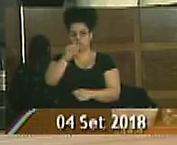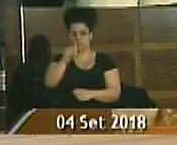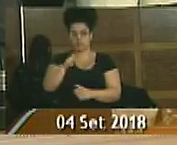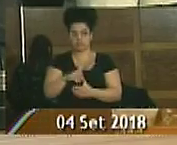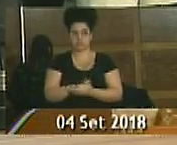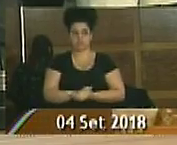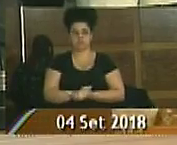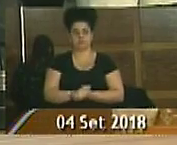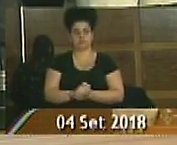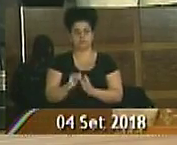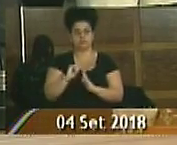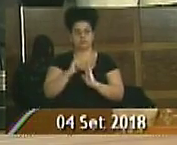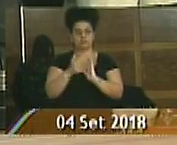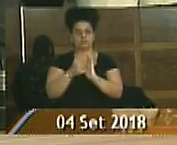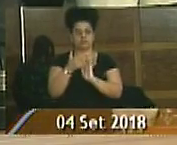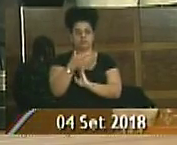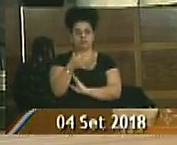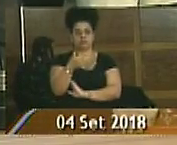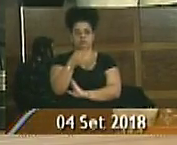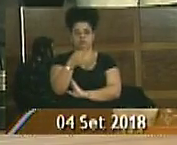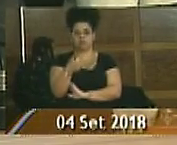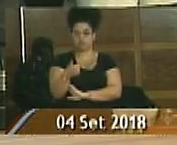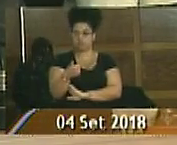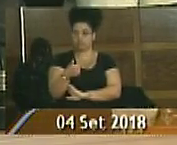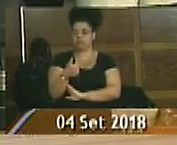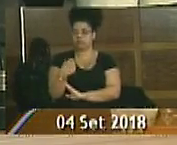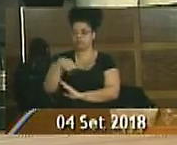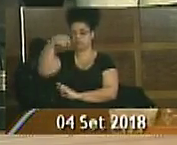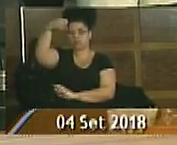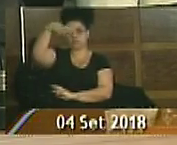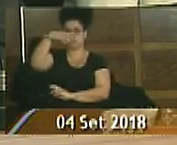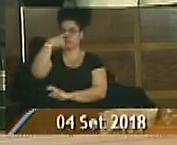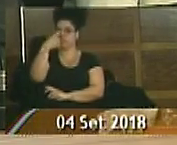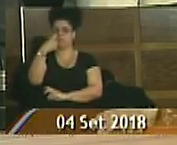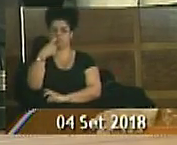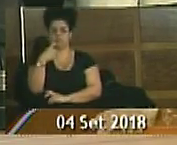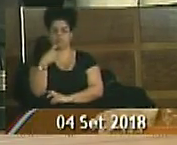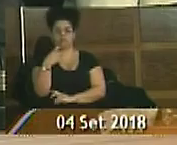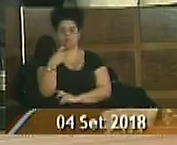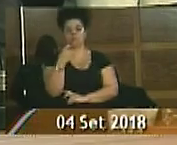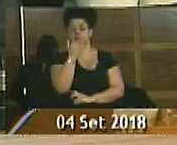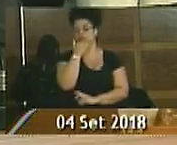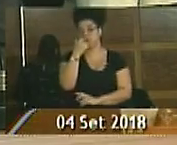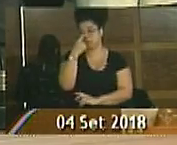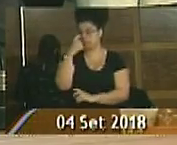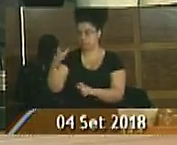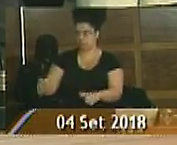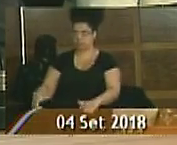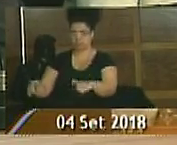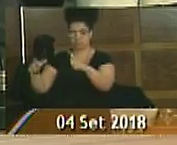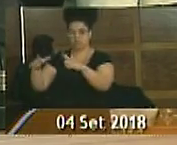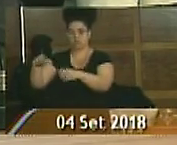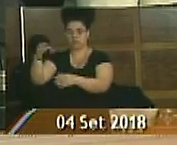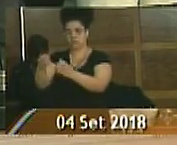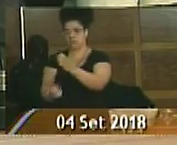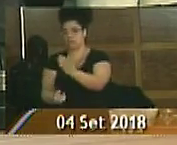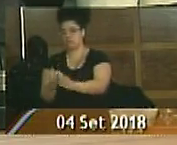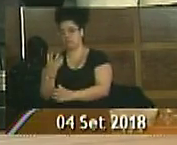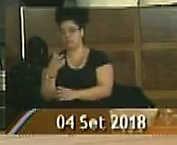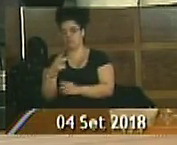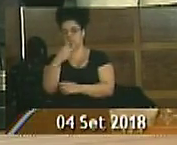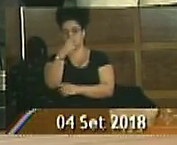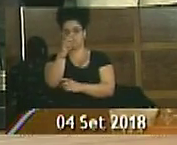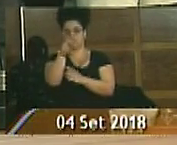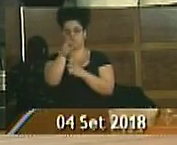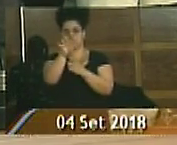Grande. Indicação 2171, instalação de lixeira na estrada Vereador Benedito Adelino, estrada do bairro Ponta do